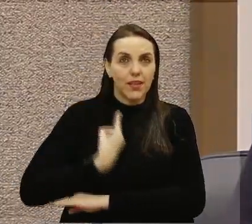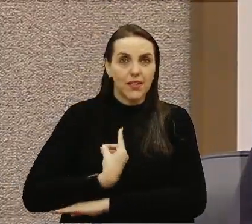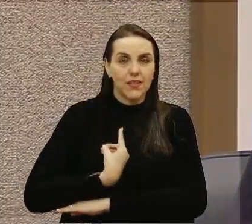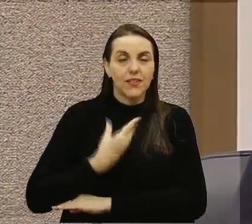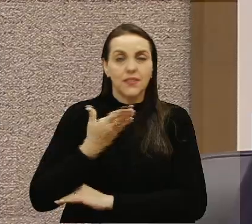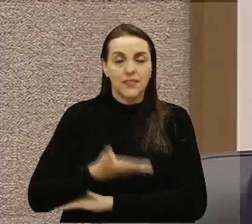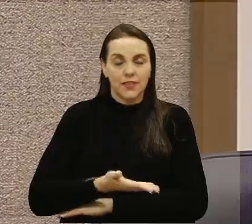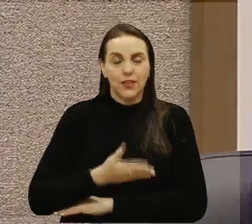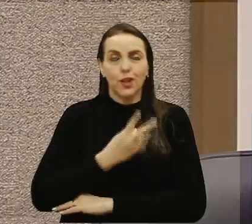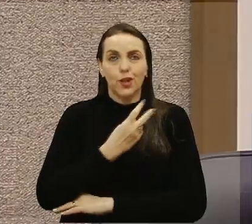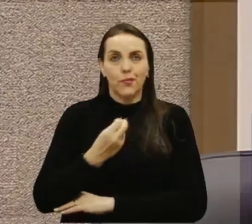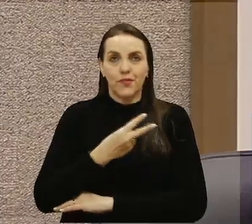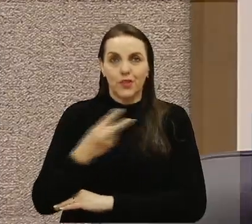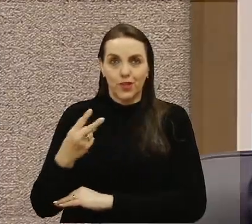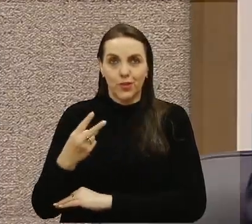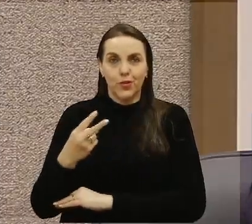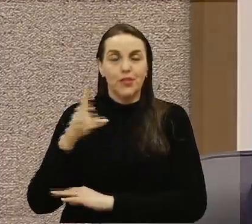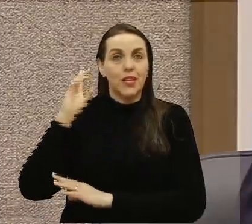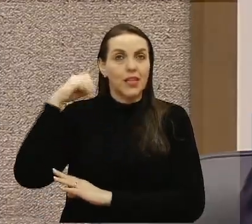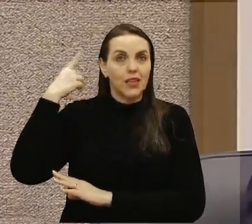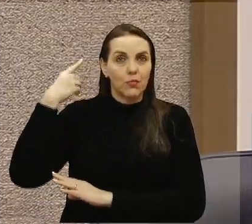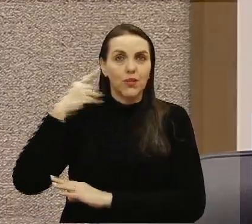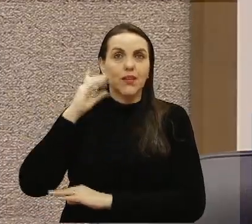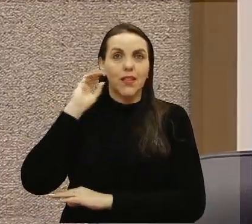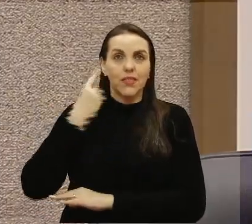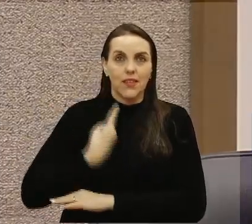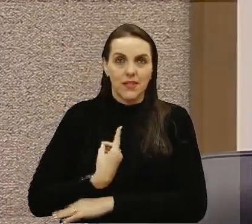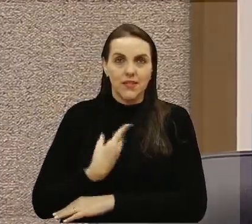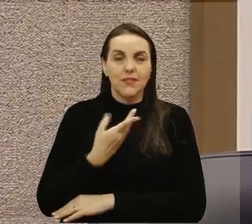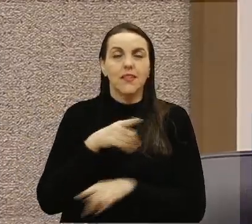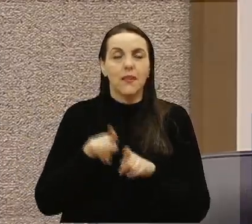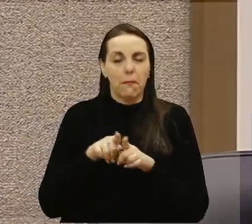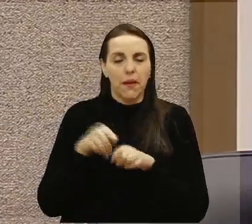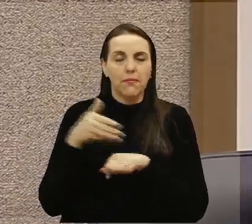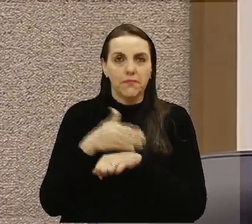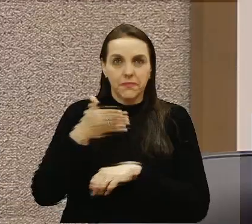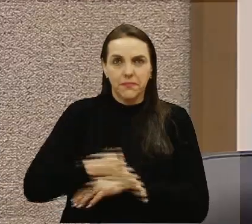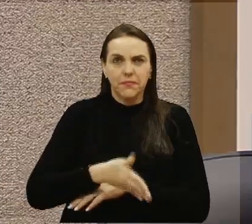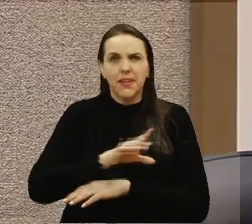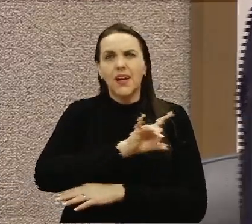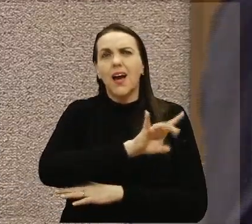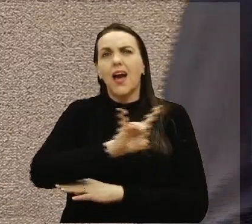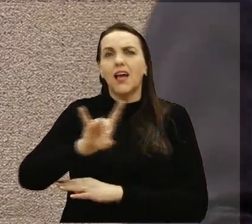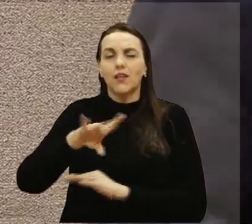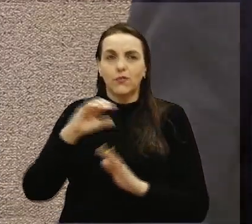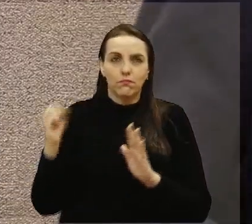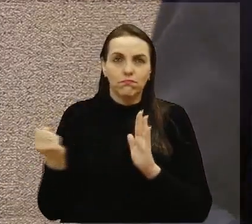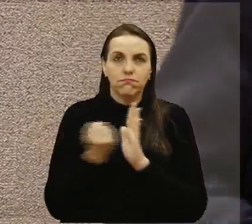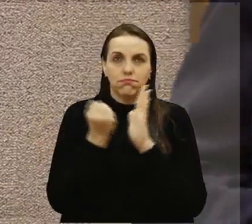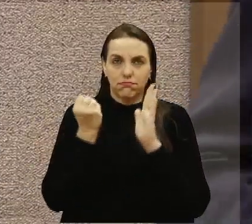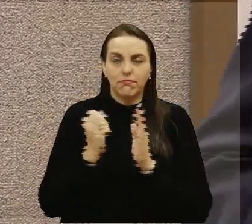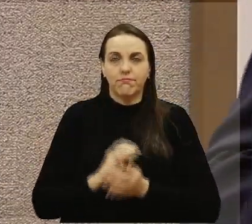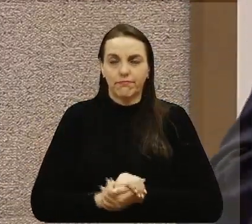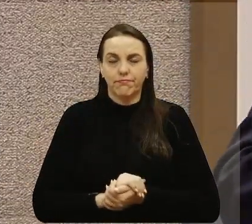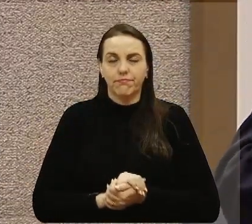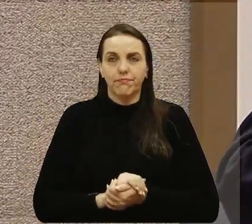em 2022, então a deputada Denise também passou por essa casa, e cada um deixou sua marca. Eu quero dizer